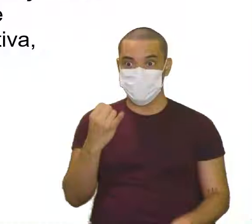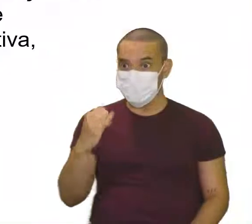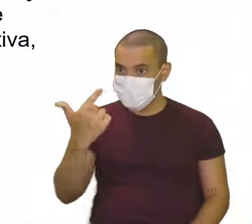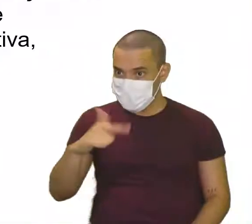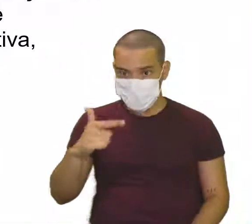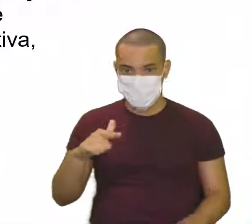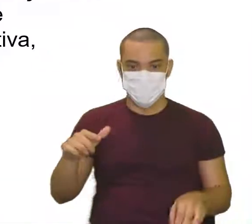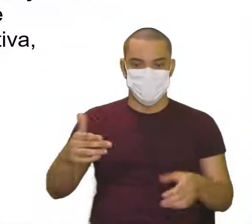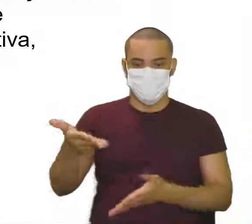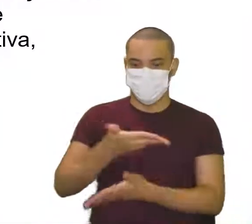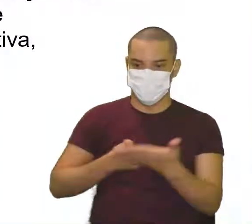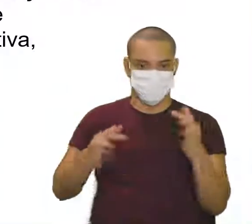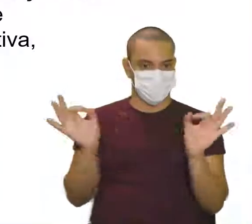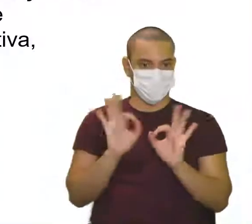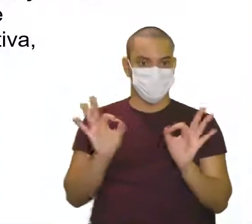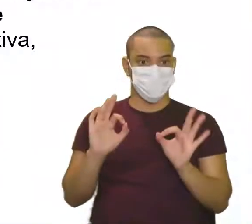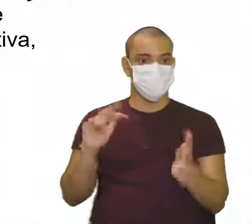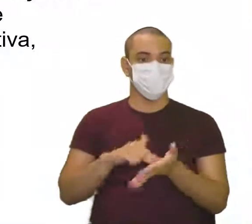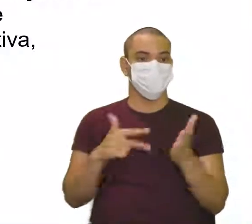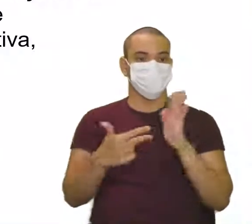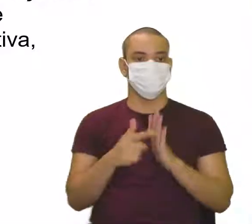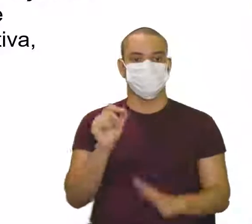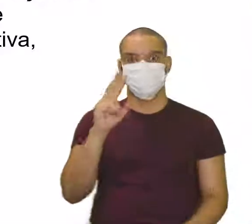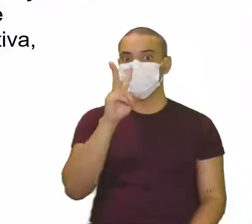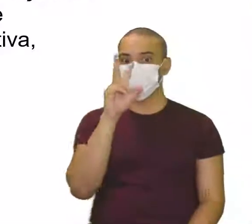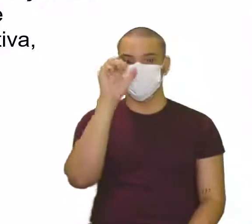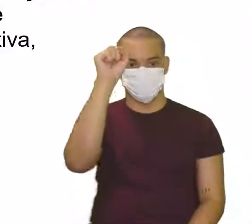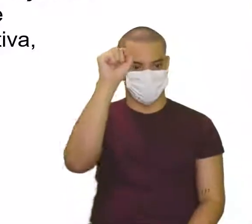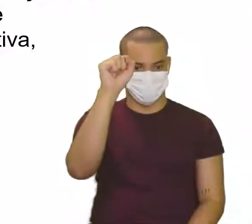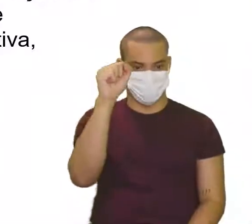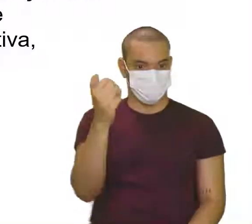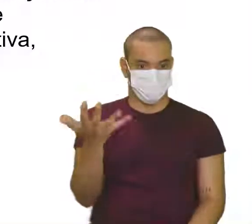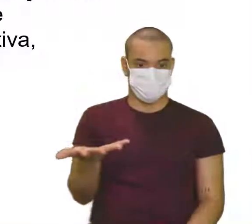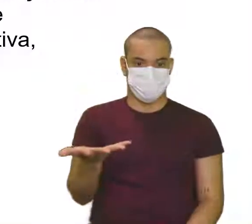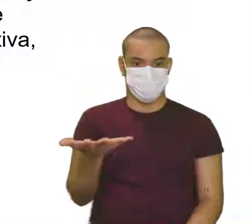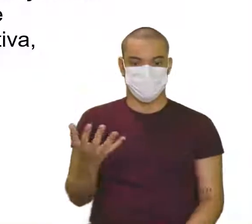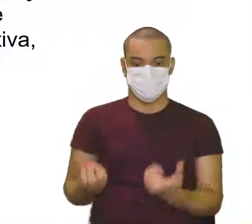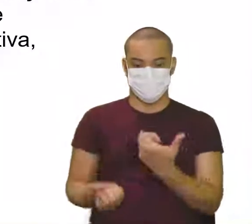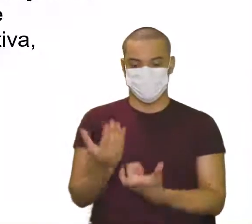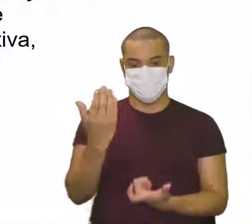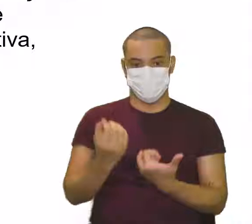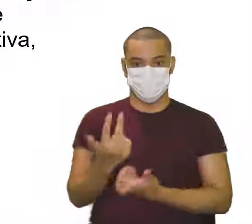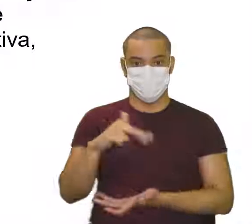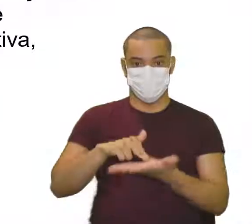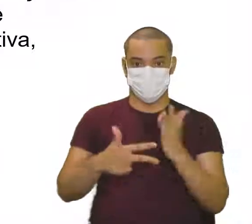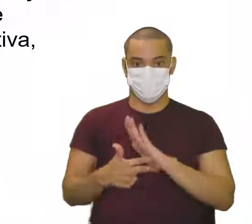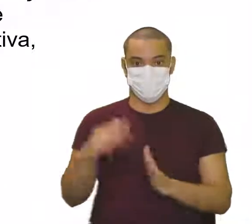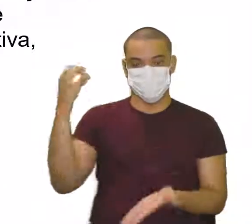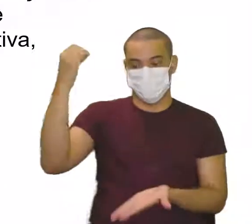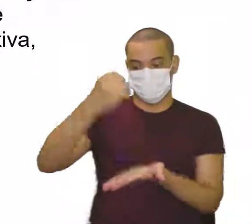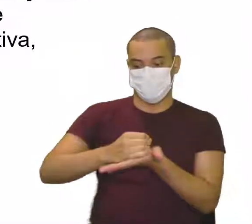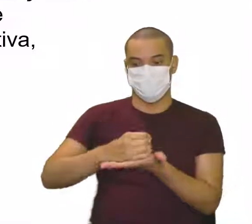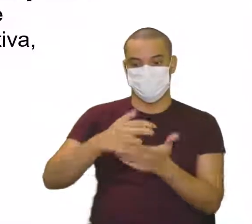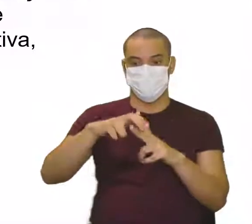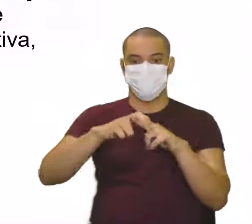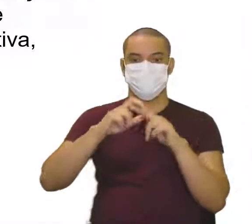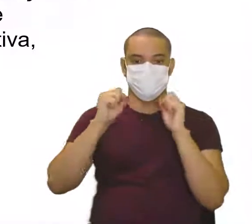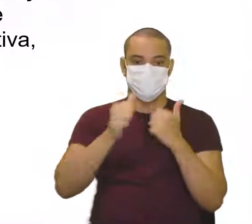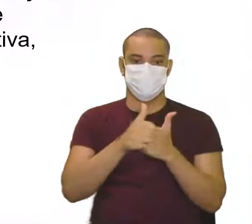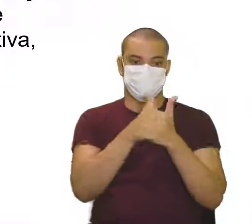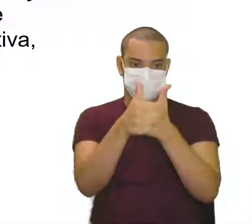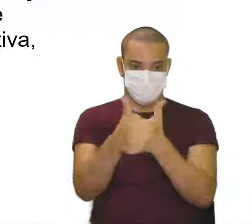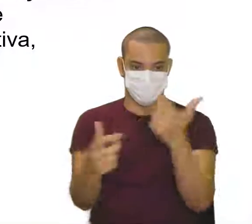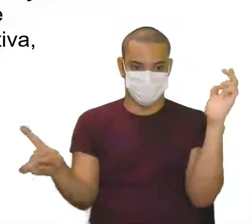interação, o que é interação? Força. Então, nesse caso aqui, olha só, a força é zero. E você pode observar até pela